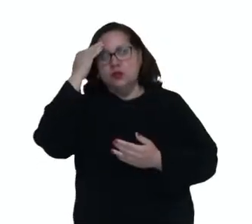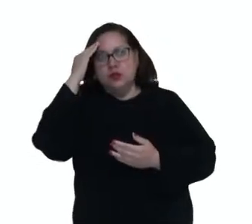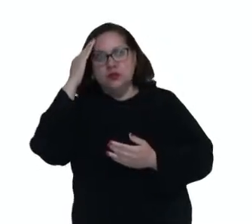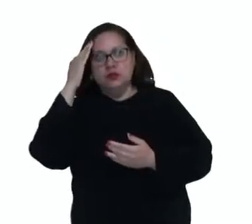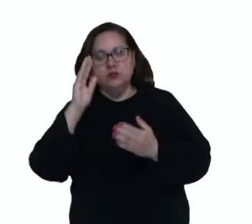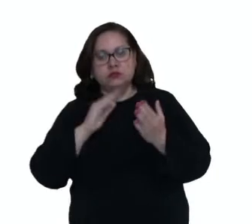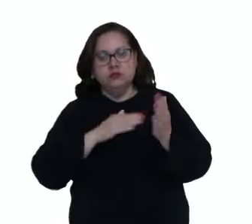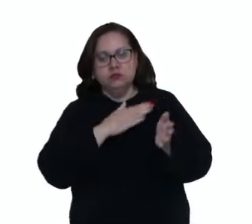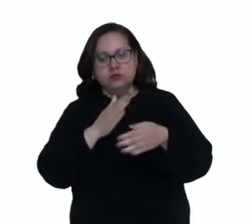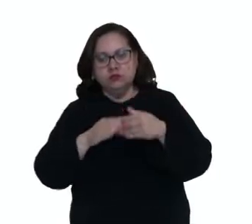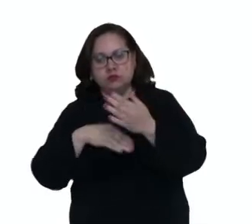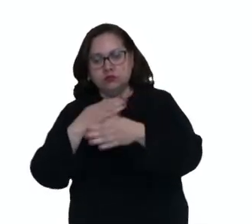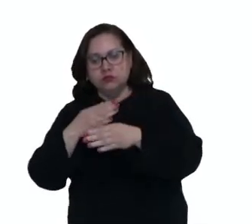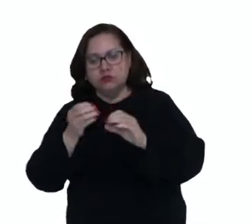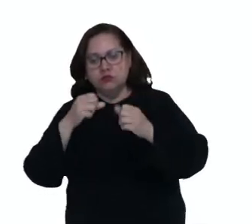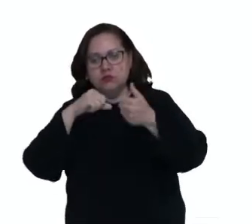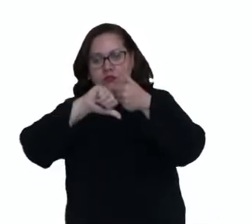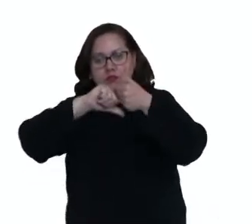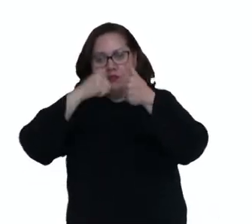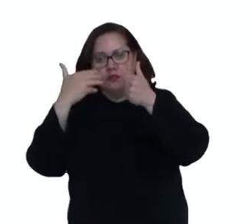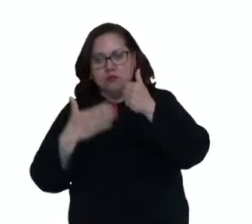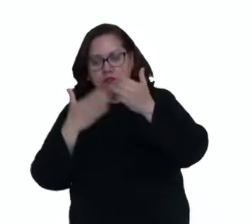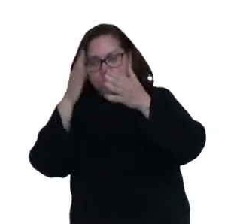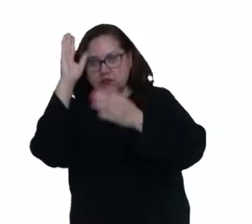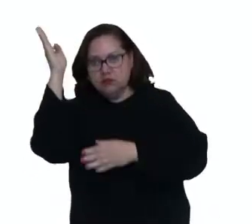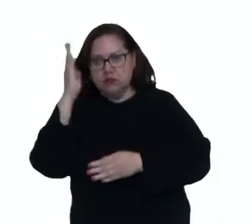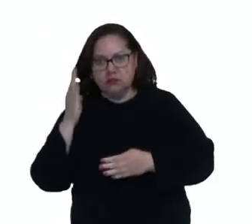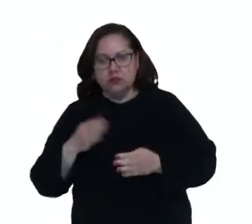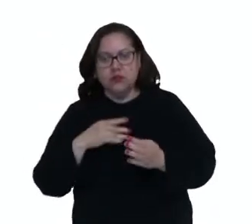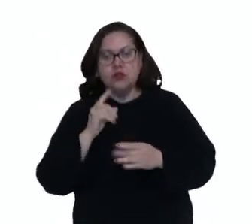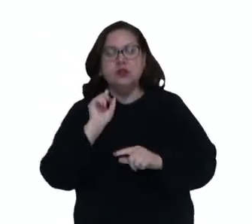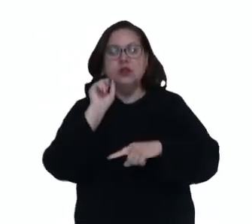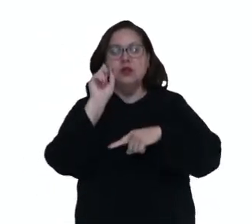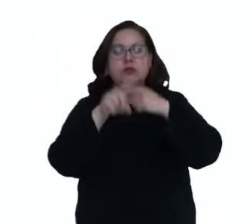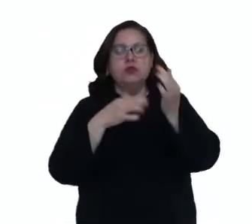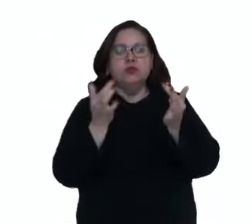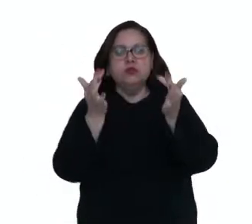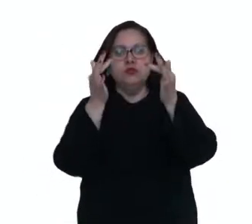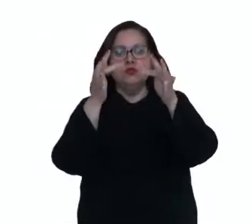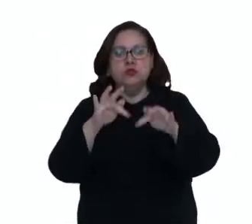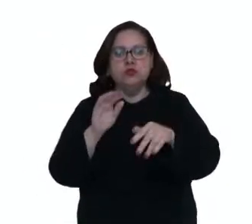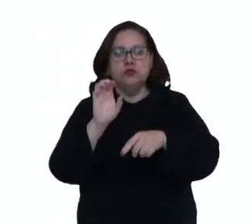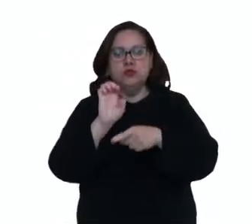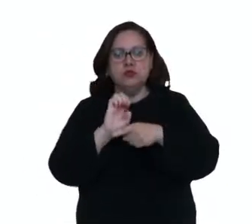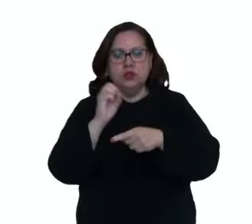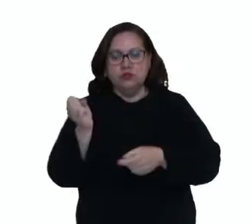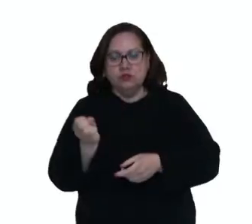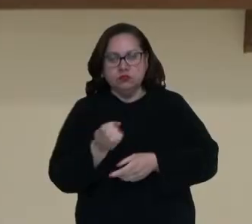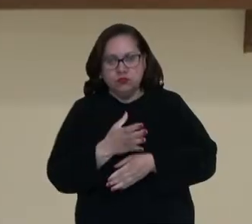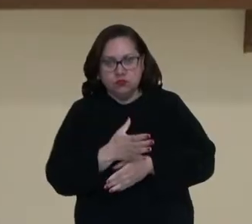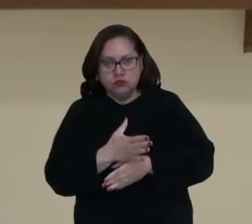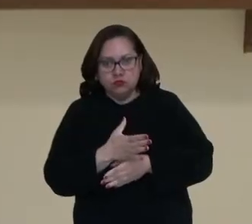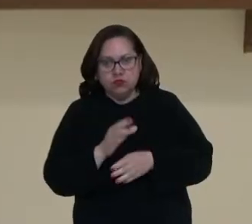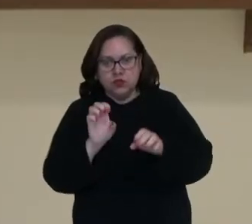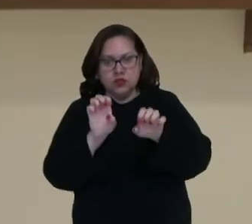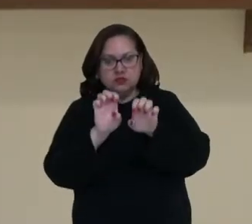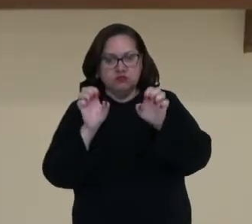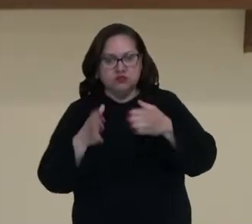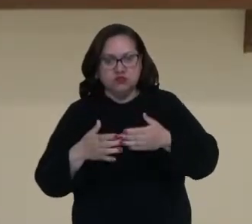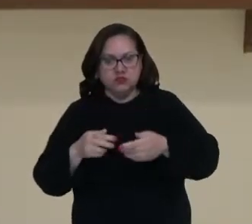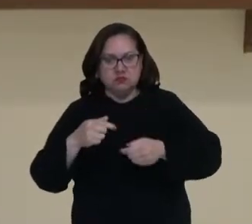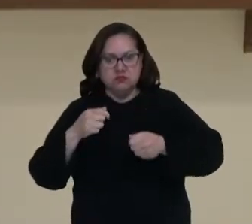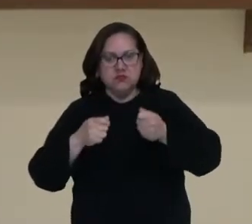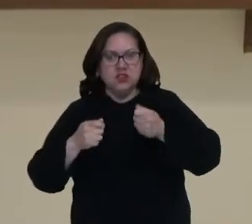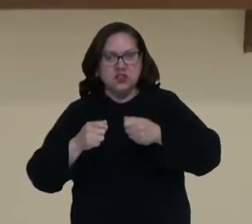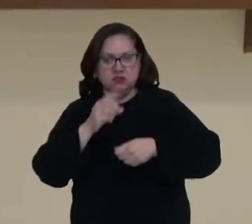compreender o processo de democratização do Brasil após o fim do Estado Novo, que era um regime